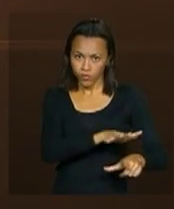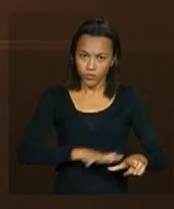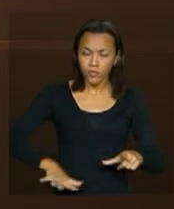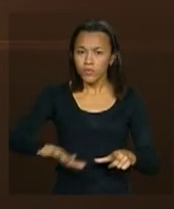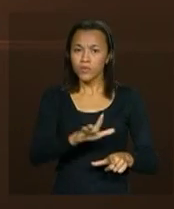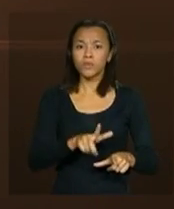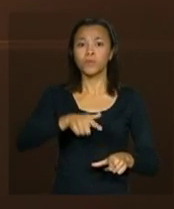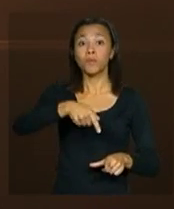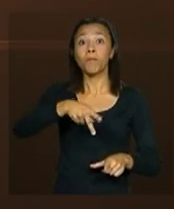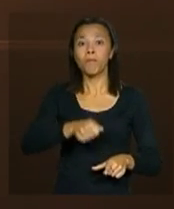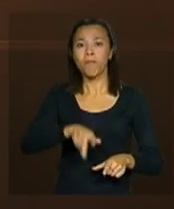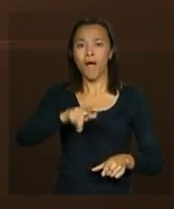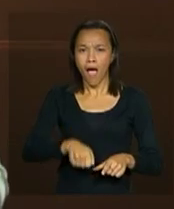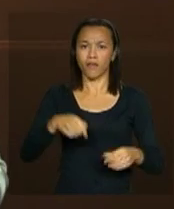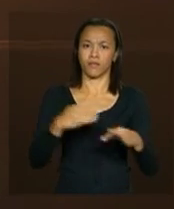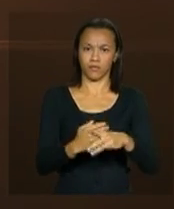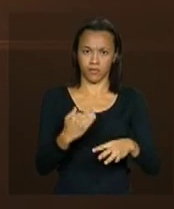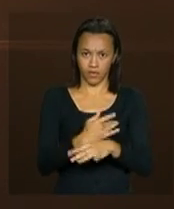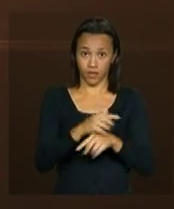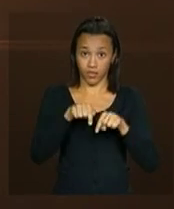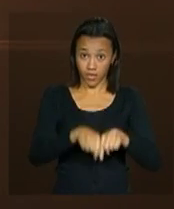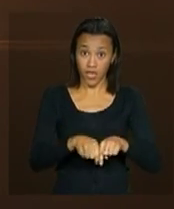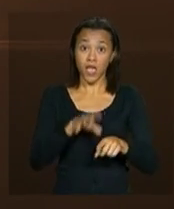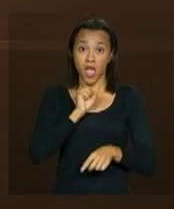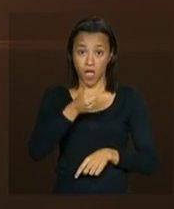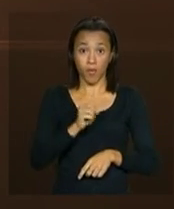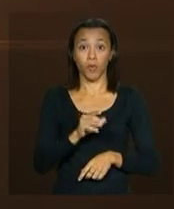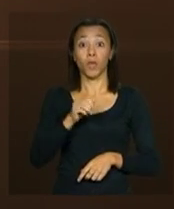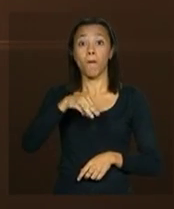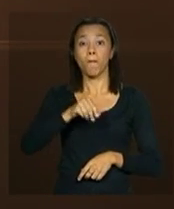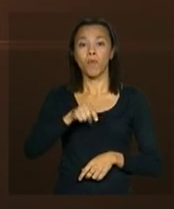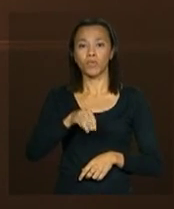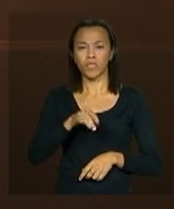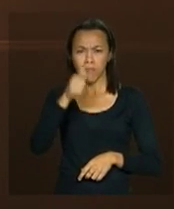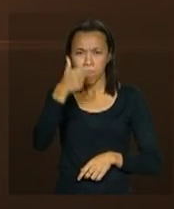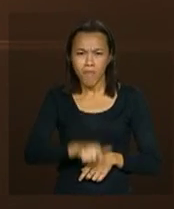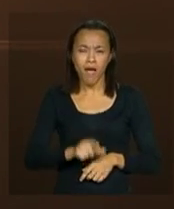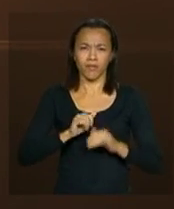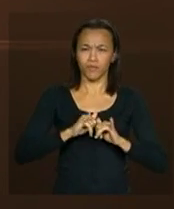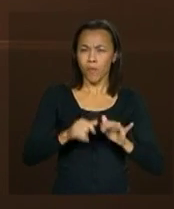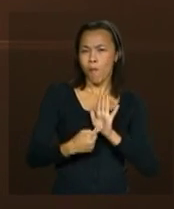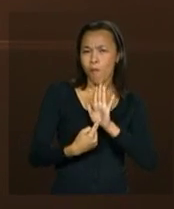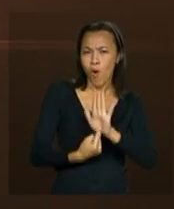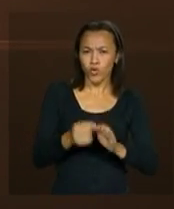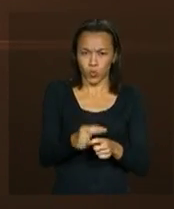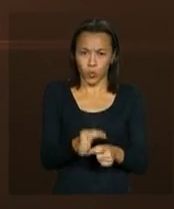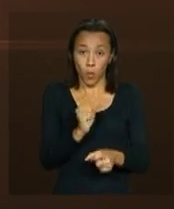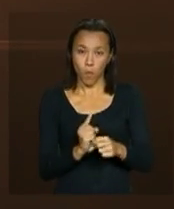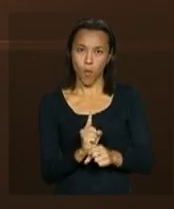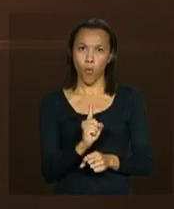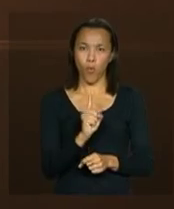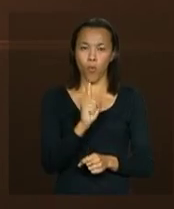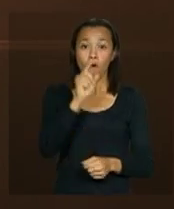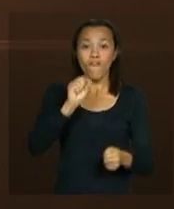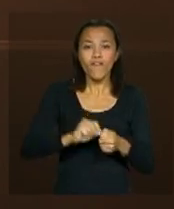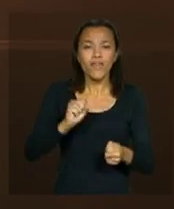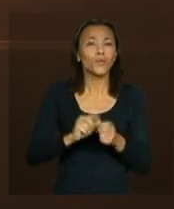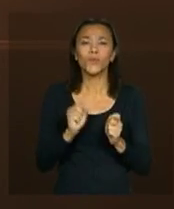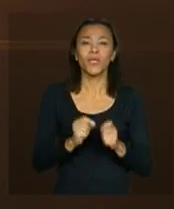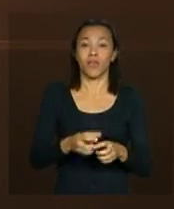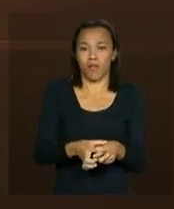de exposições do Parque da Cidade. E a repórter Carolina Monteiro mostra um foguete construído com garrafa